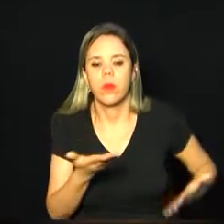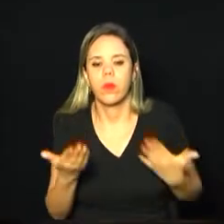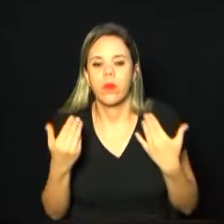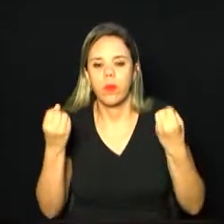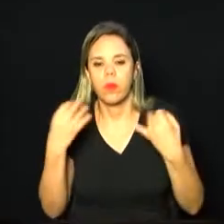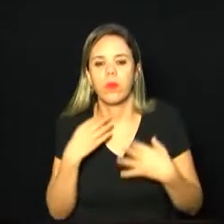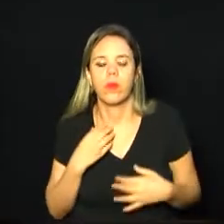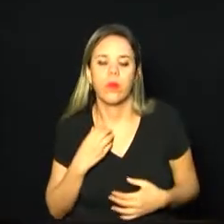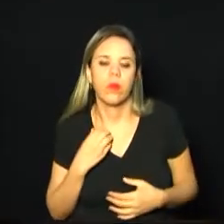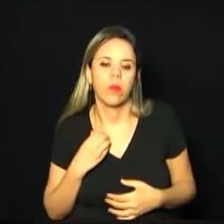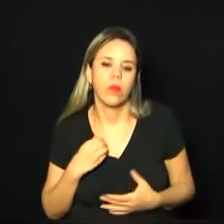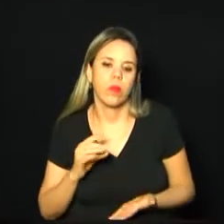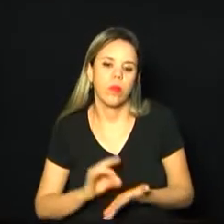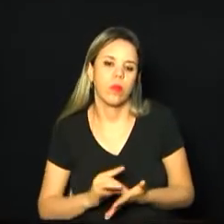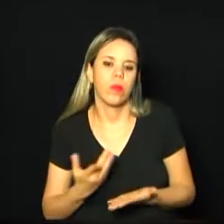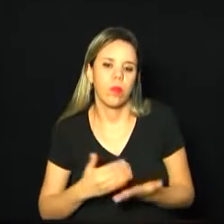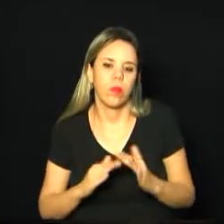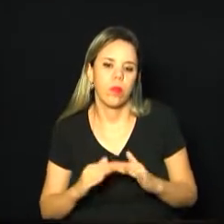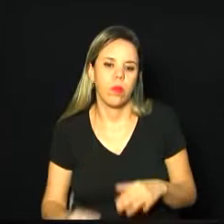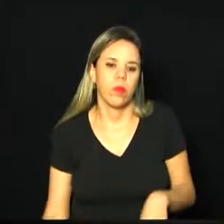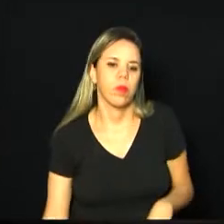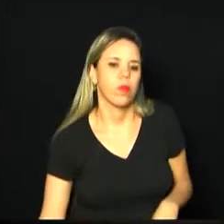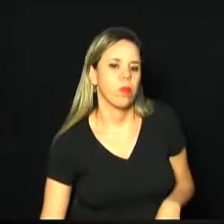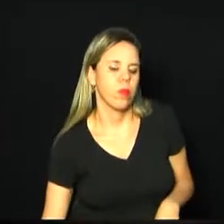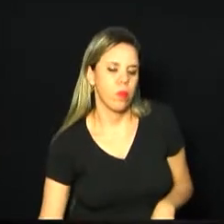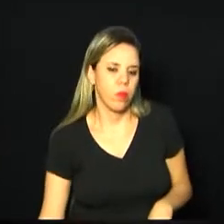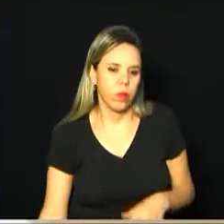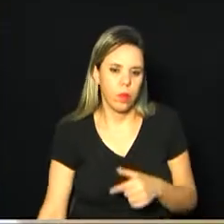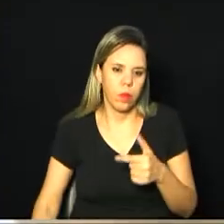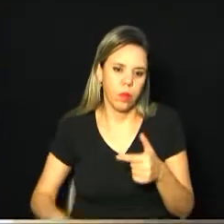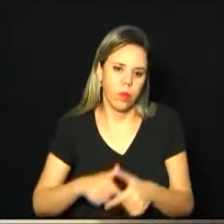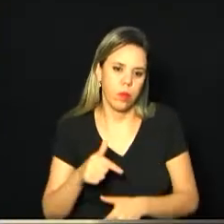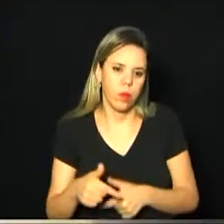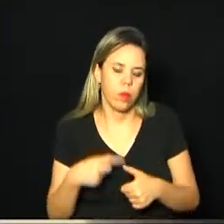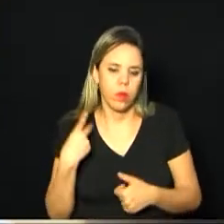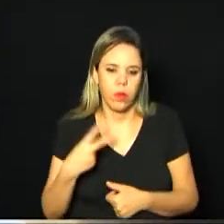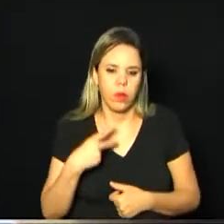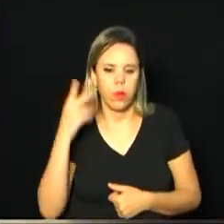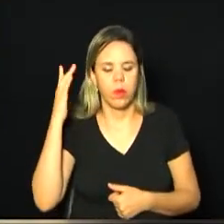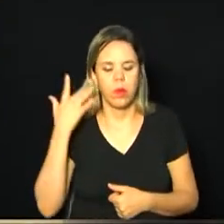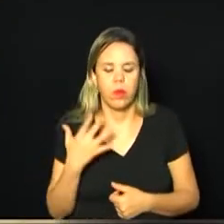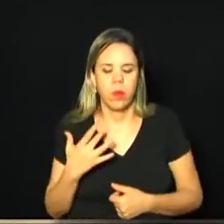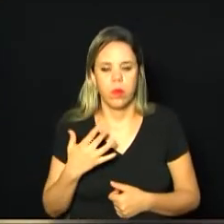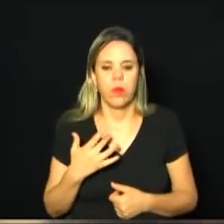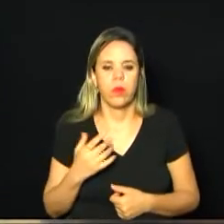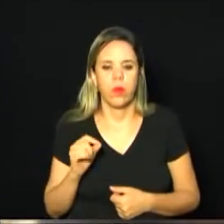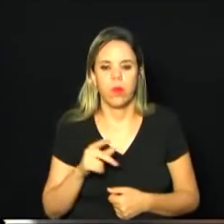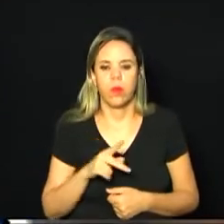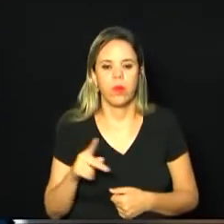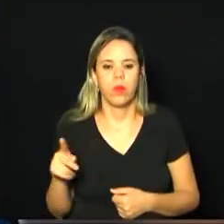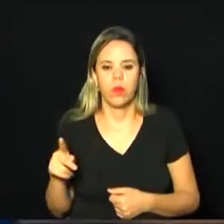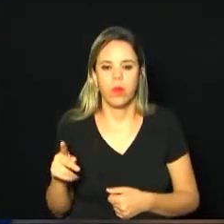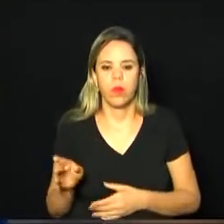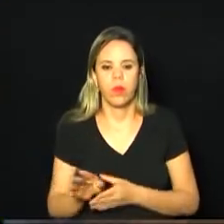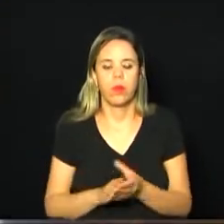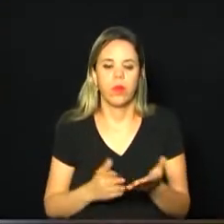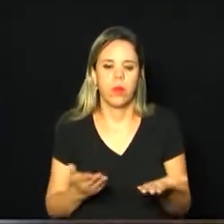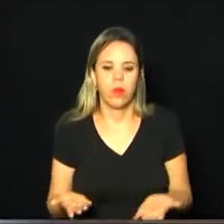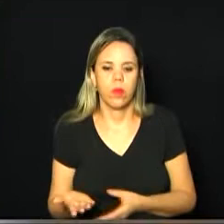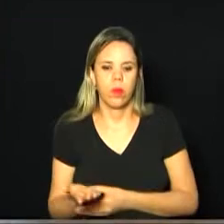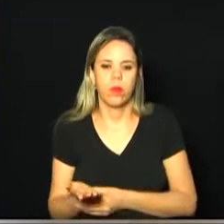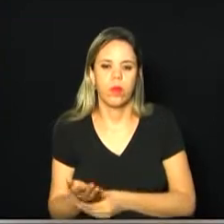e contaram um pouco da realidade da escola e do mercado de trabalho a vereadora guiga Calisto que é presidente do colegiado